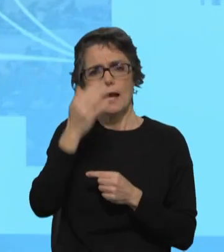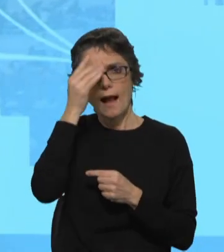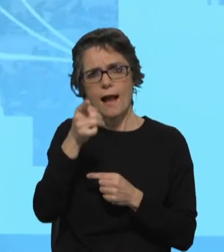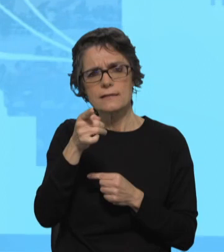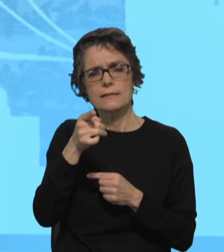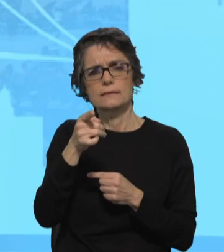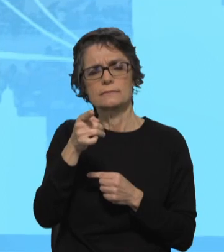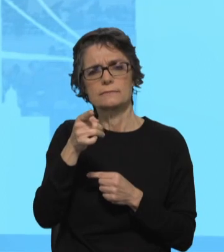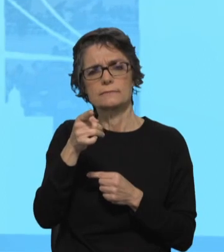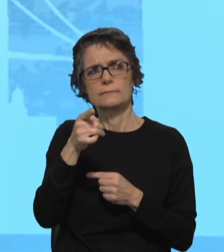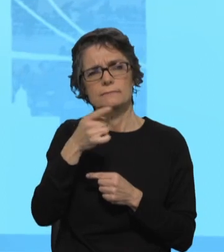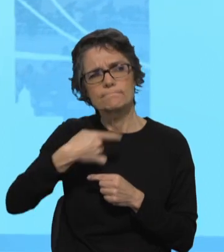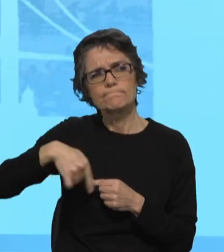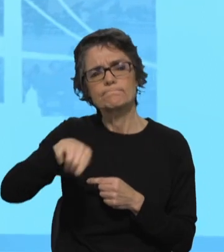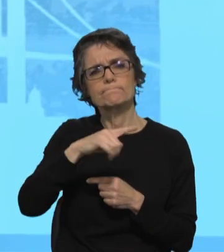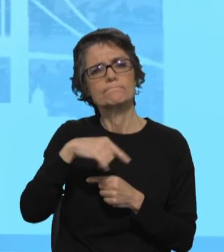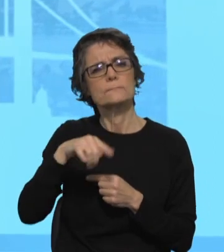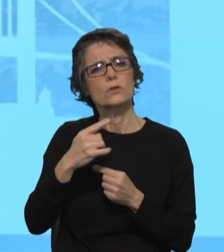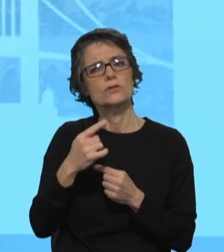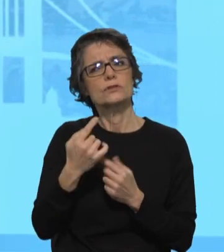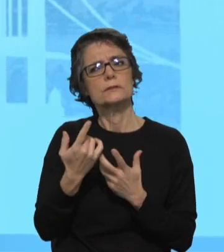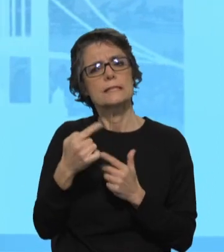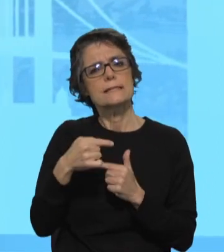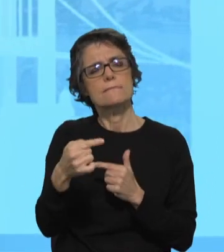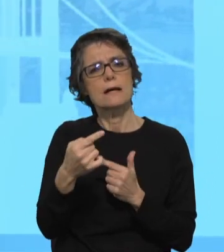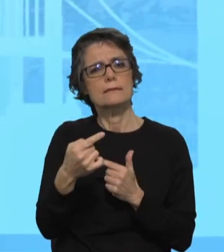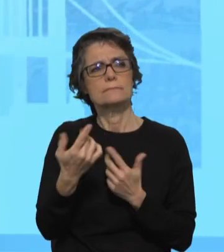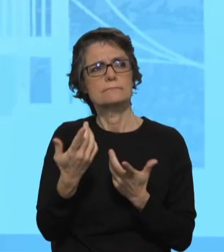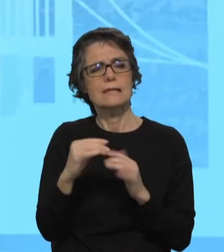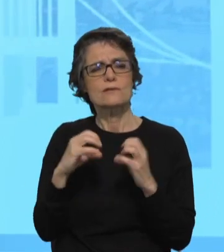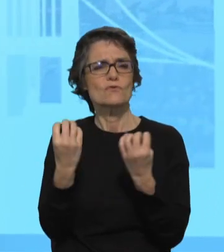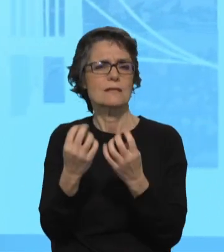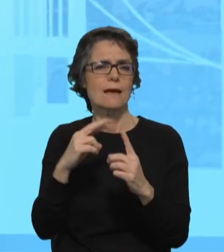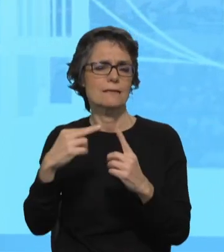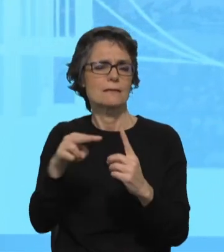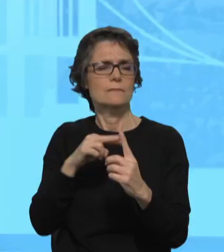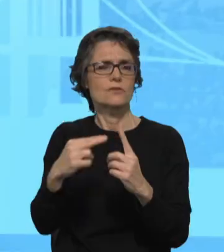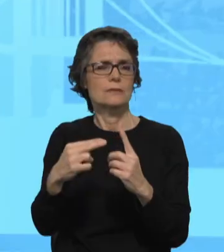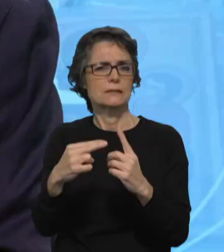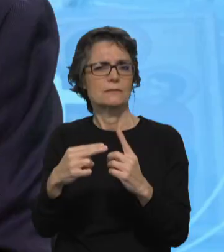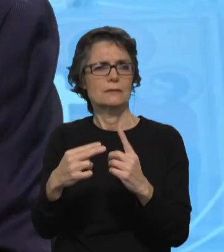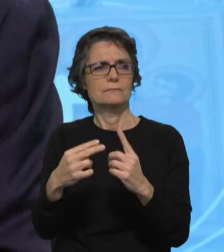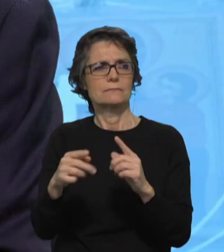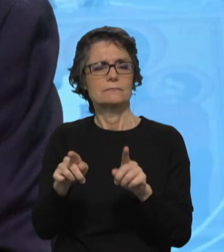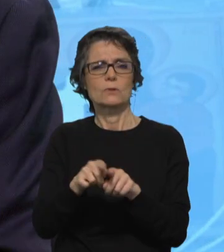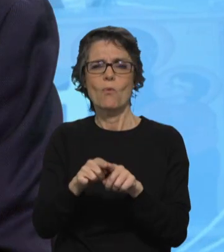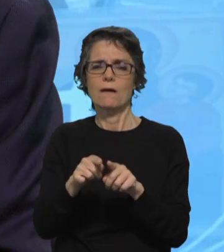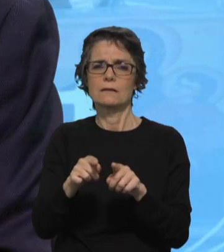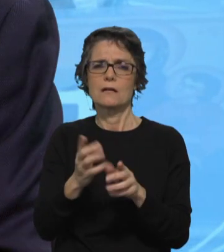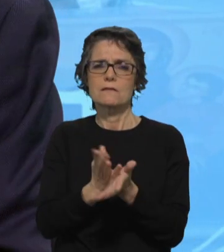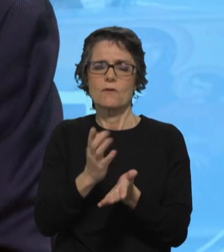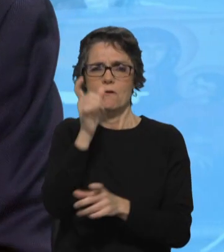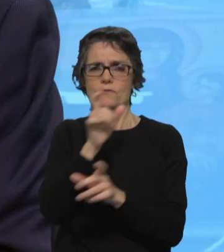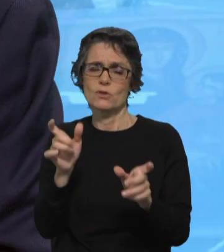estamos com dificuldade de a entregar à sociedade. Trata-se de um discurso fechado para quem